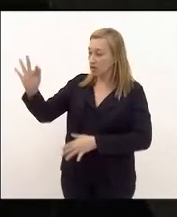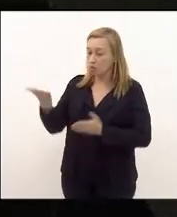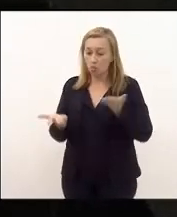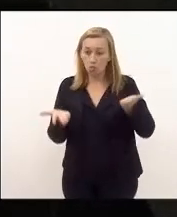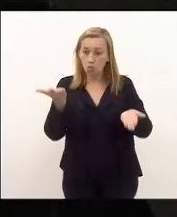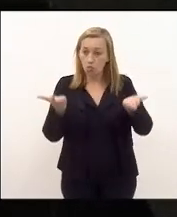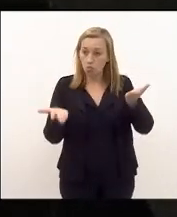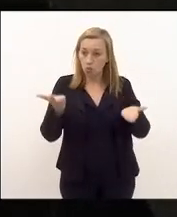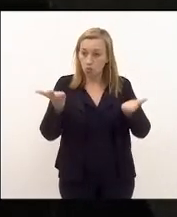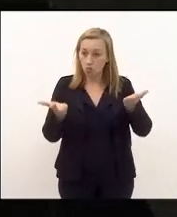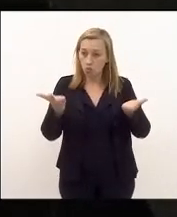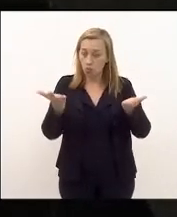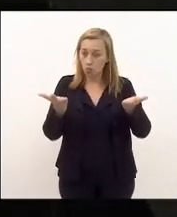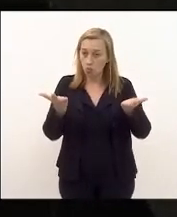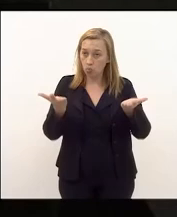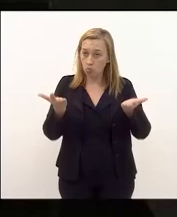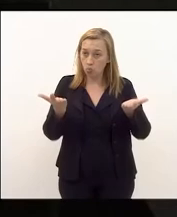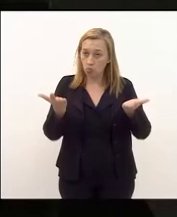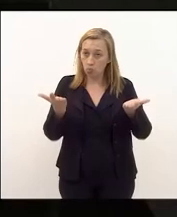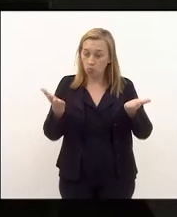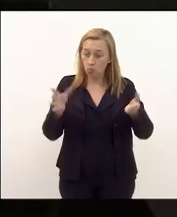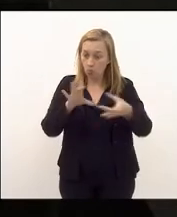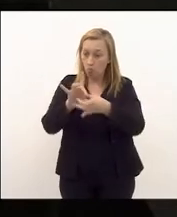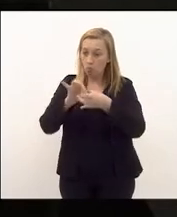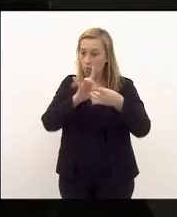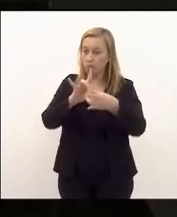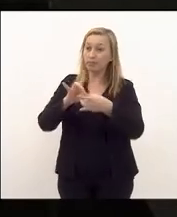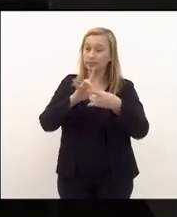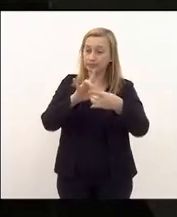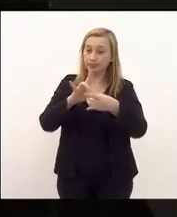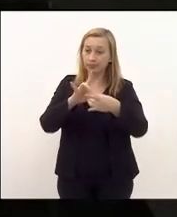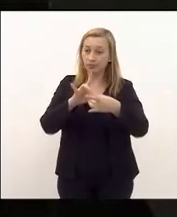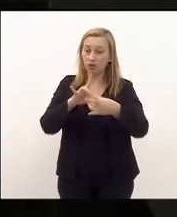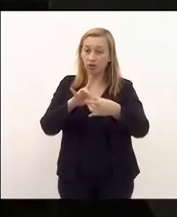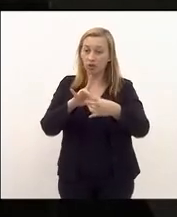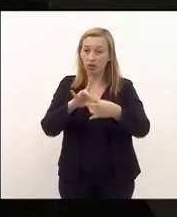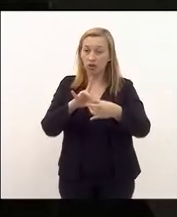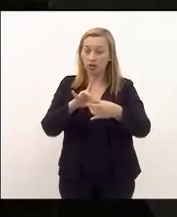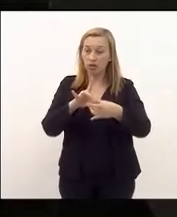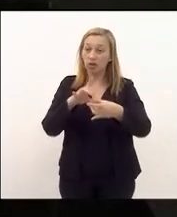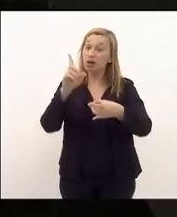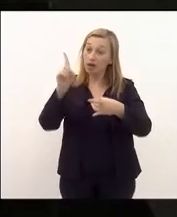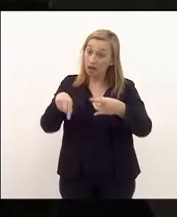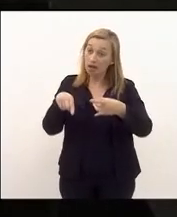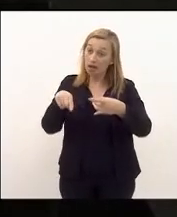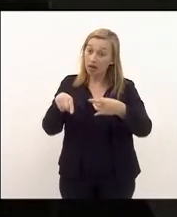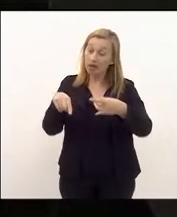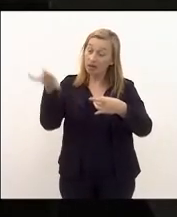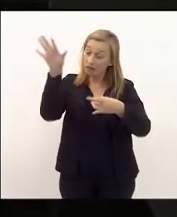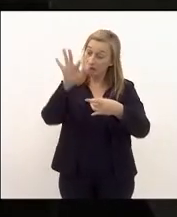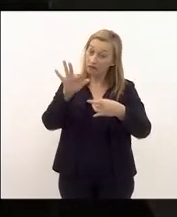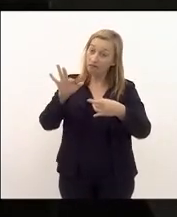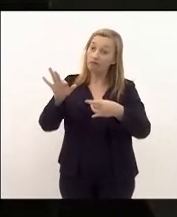equilíbrio, a sua harmonia, sem dúvida alguma, é o ente